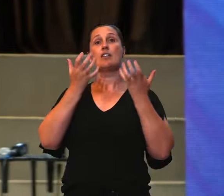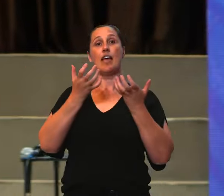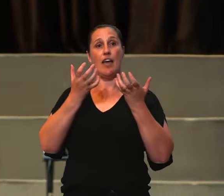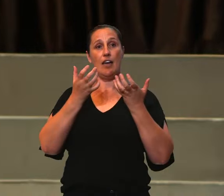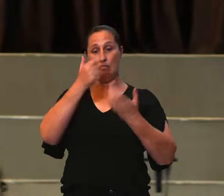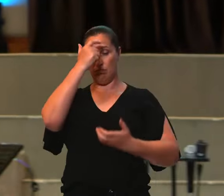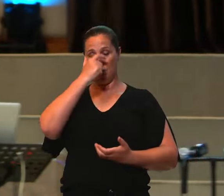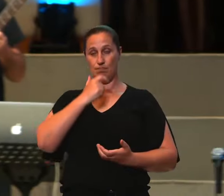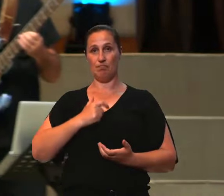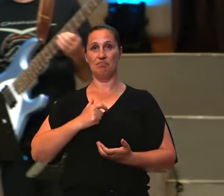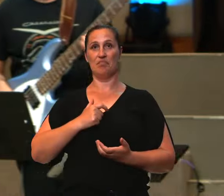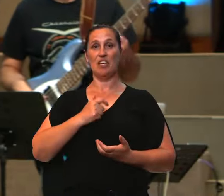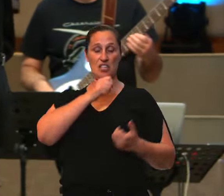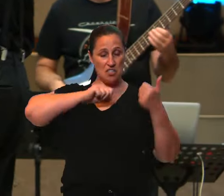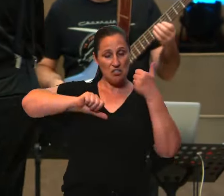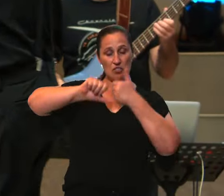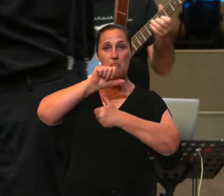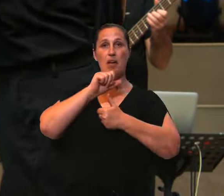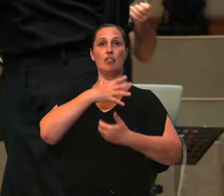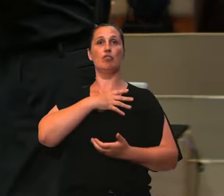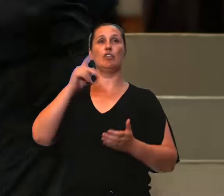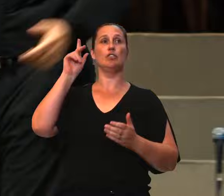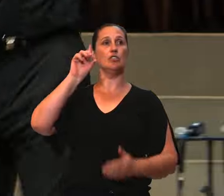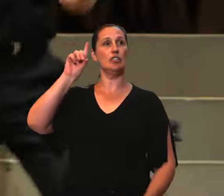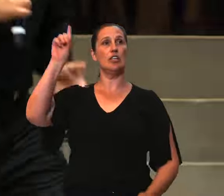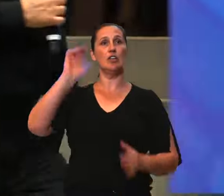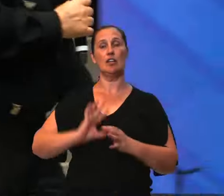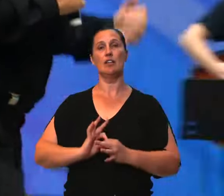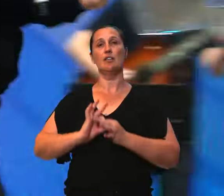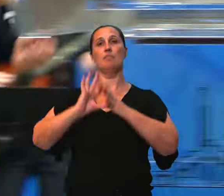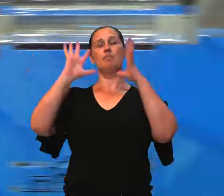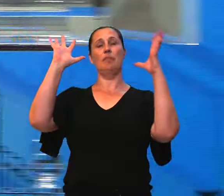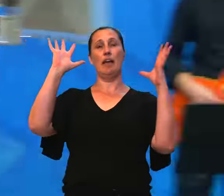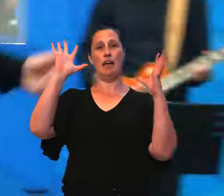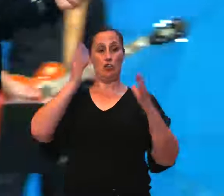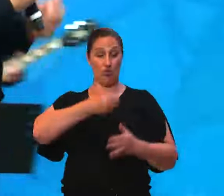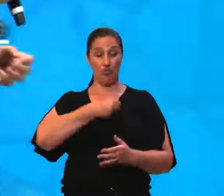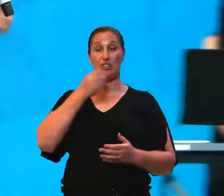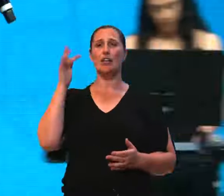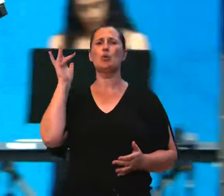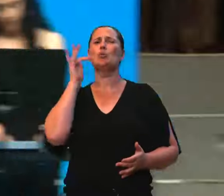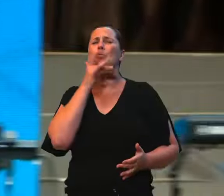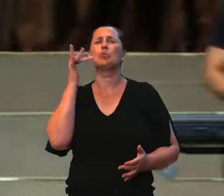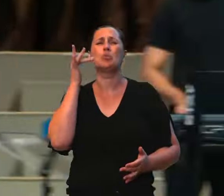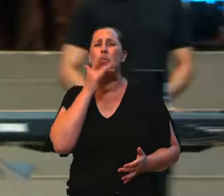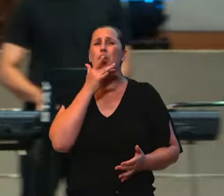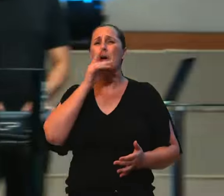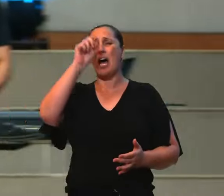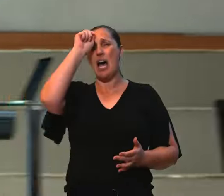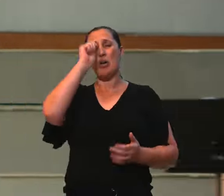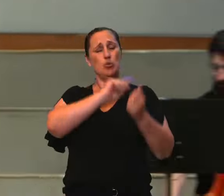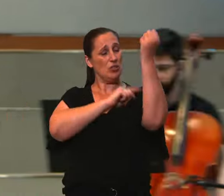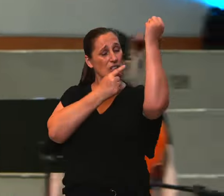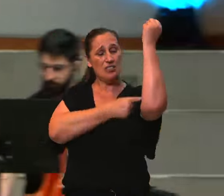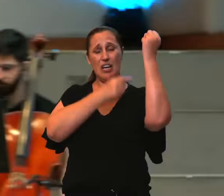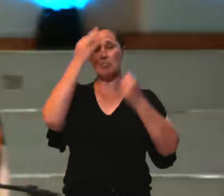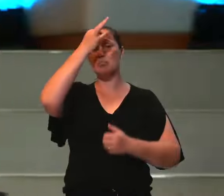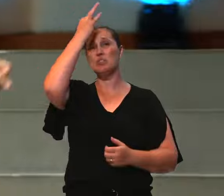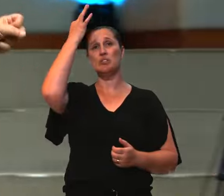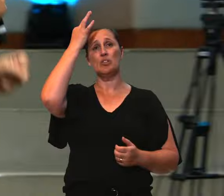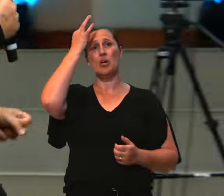eu quero ser feito transformado em filho de Deus liberto com uma vida gostosa e com autoridade espiritual contra tudo